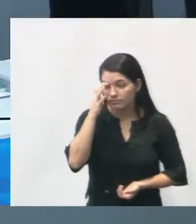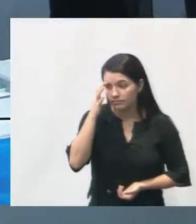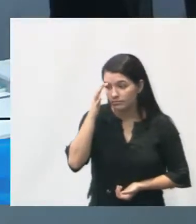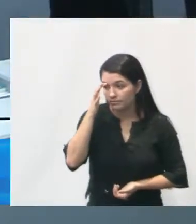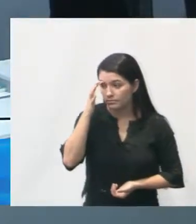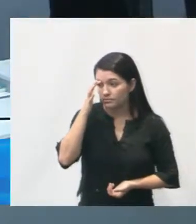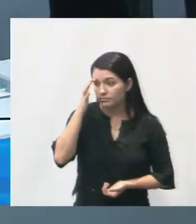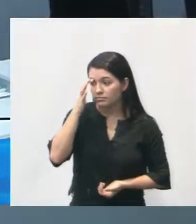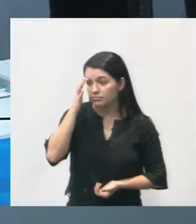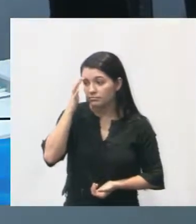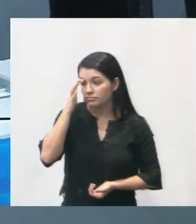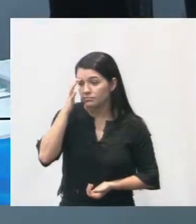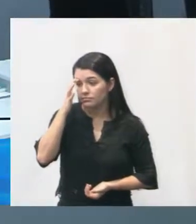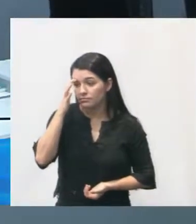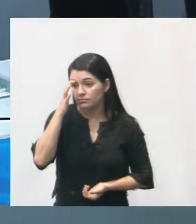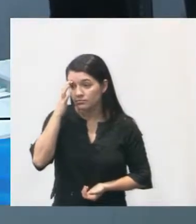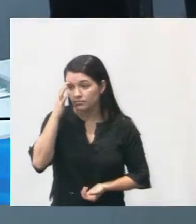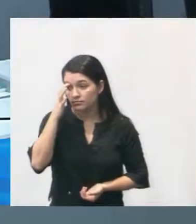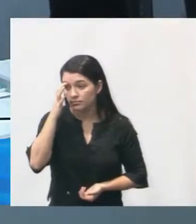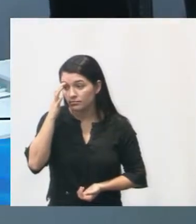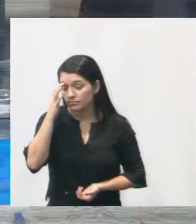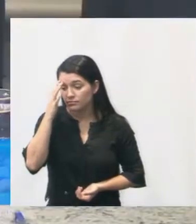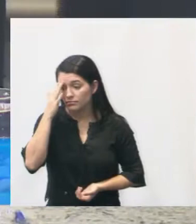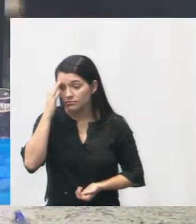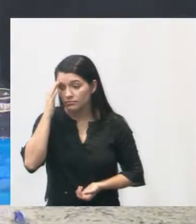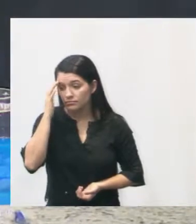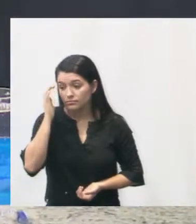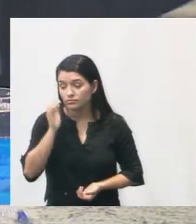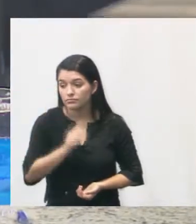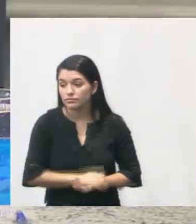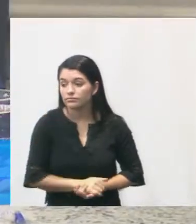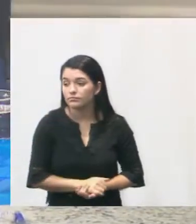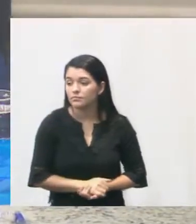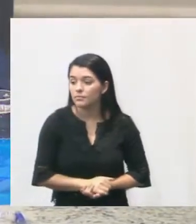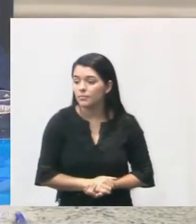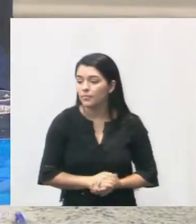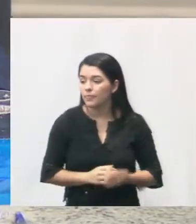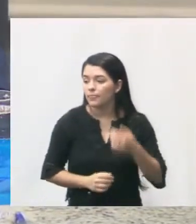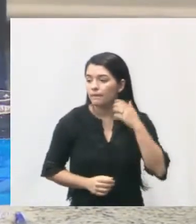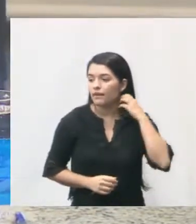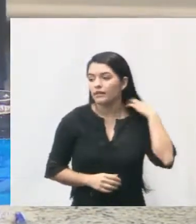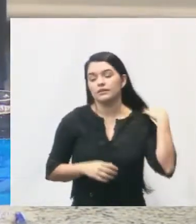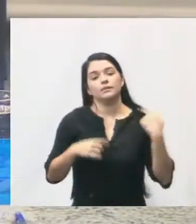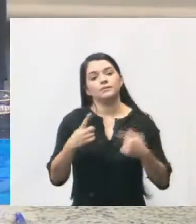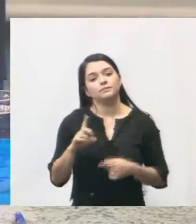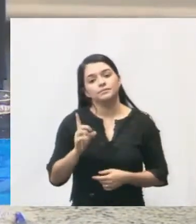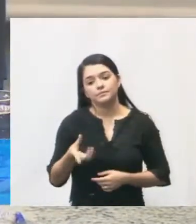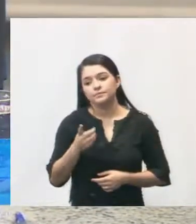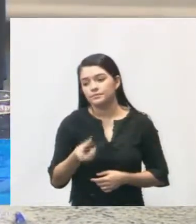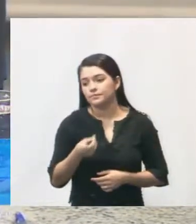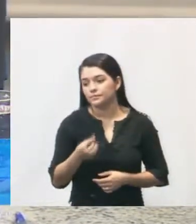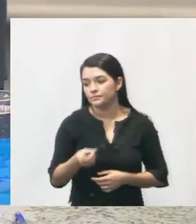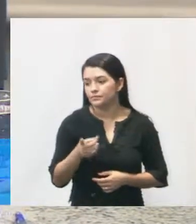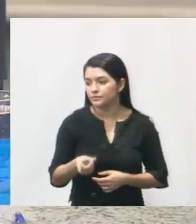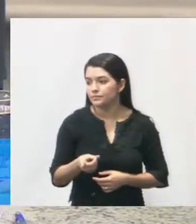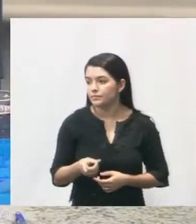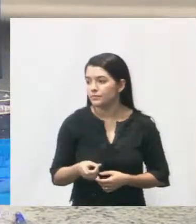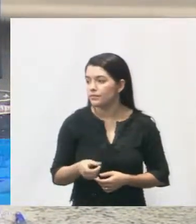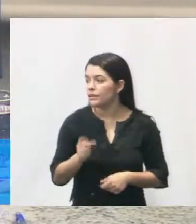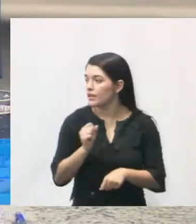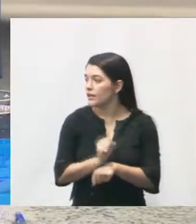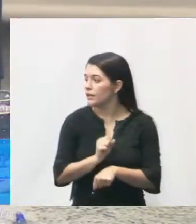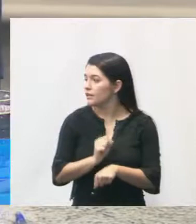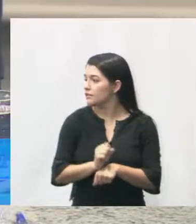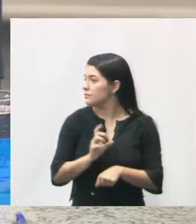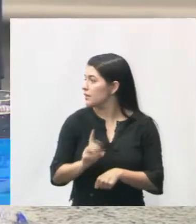Próximo orador inscrito, vereador Deninho Silva. Enquanto o vereador Deninho